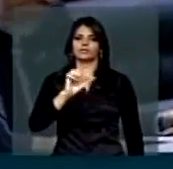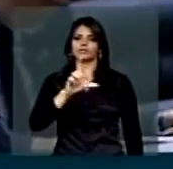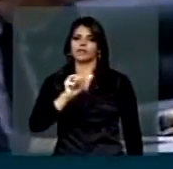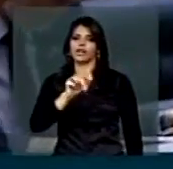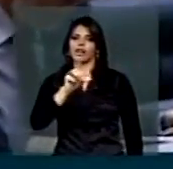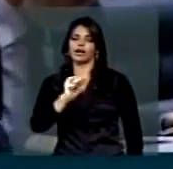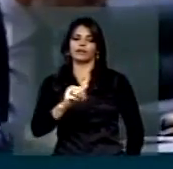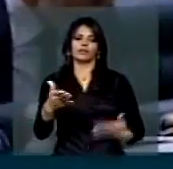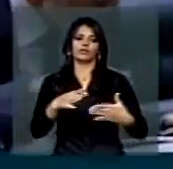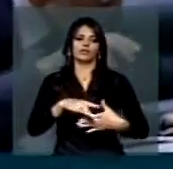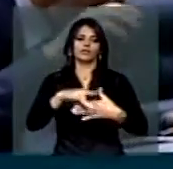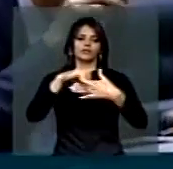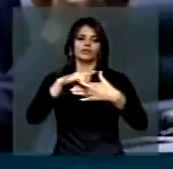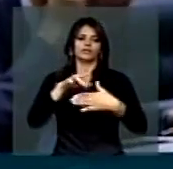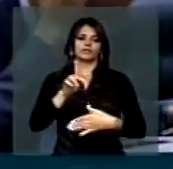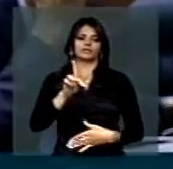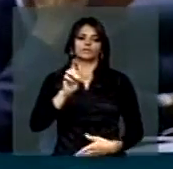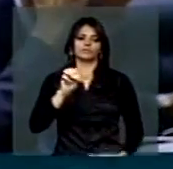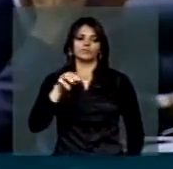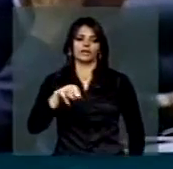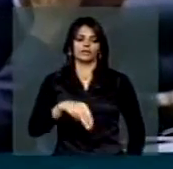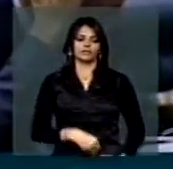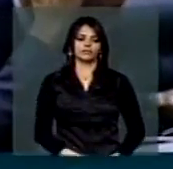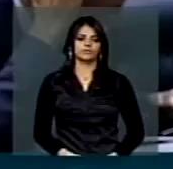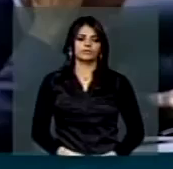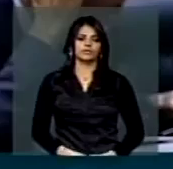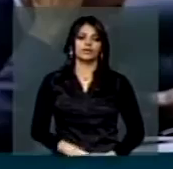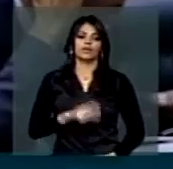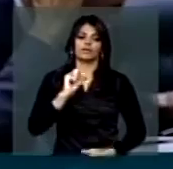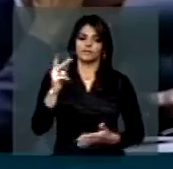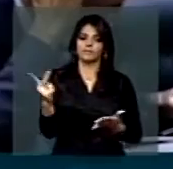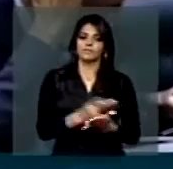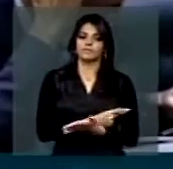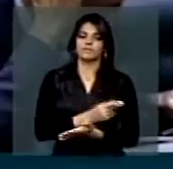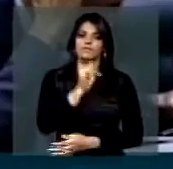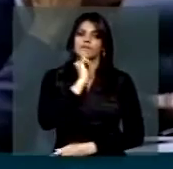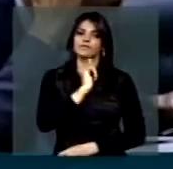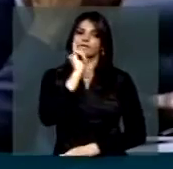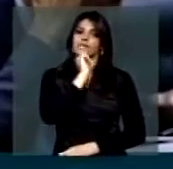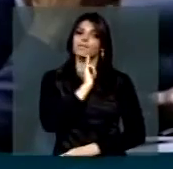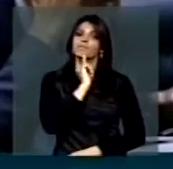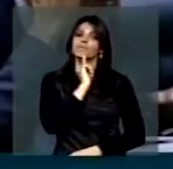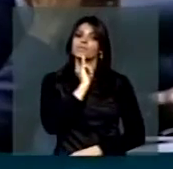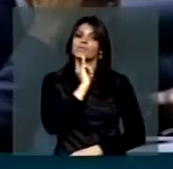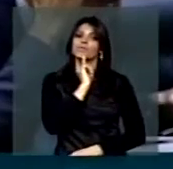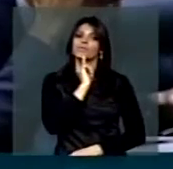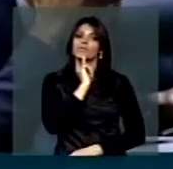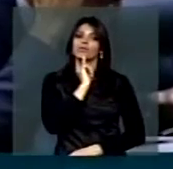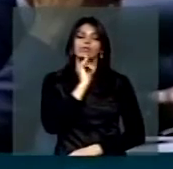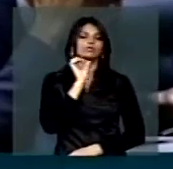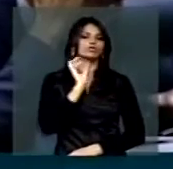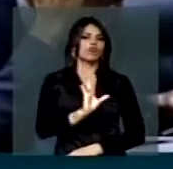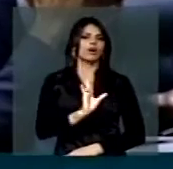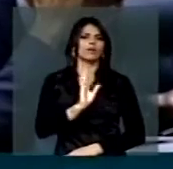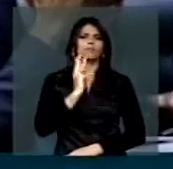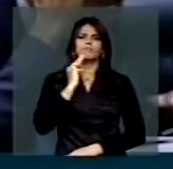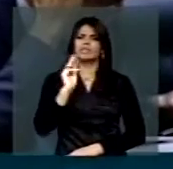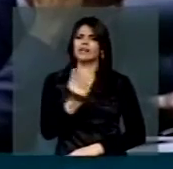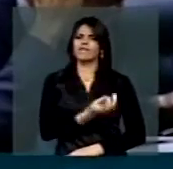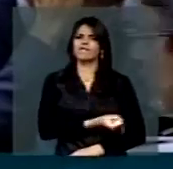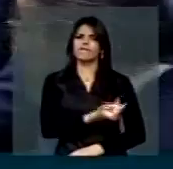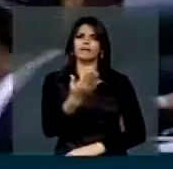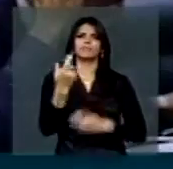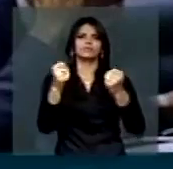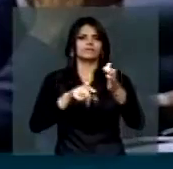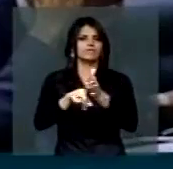na liderança do Democratas, é um caso exemplificativo de outros milhares que precisam ser investigados.